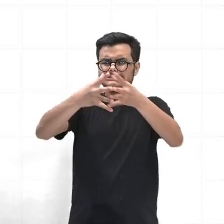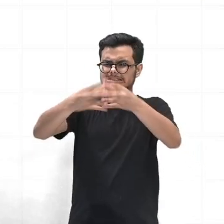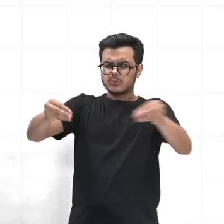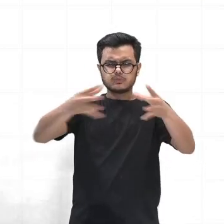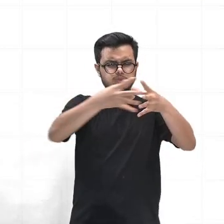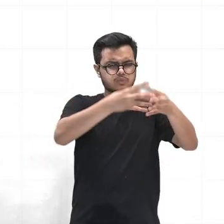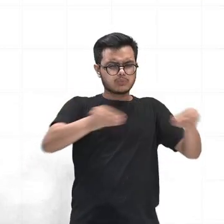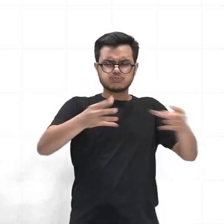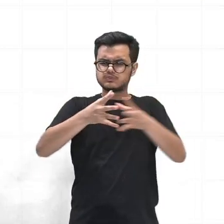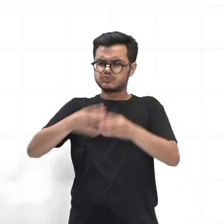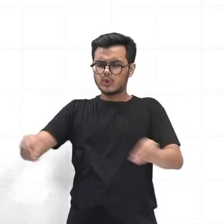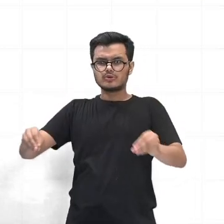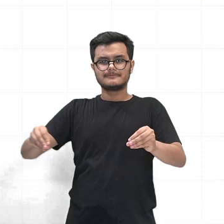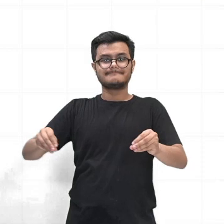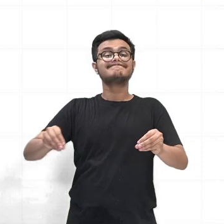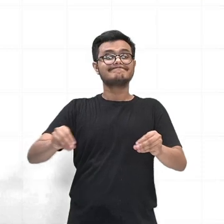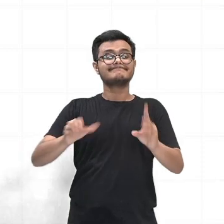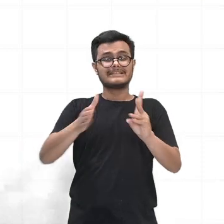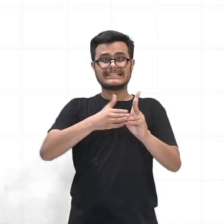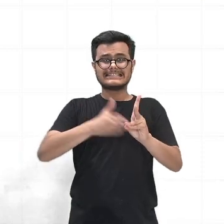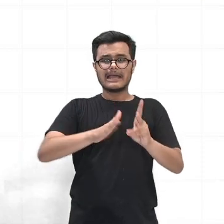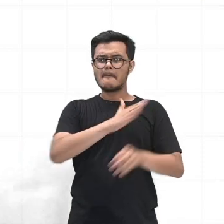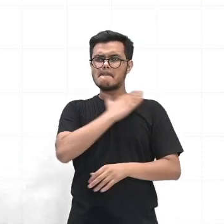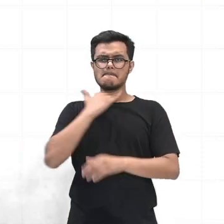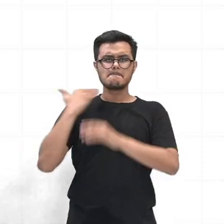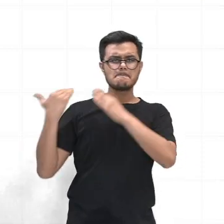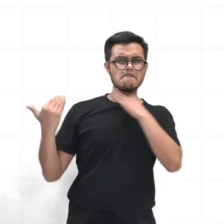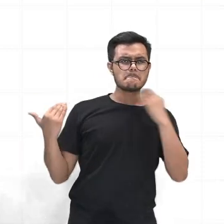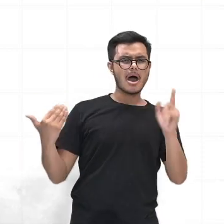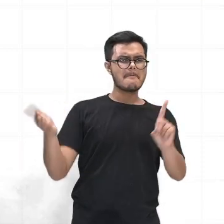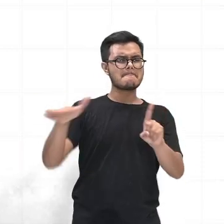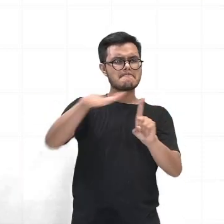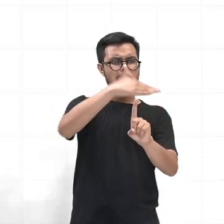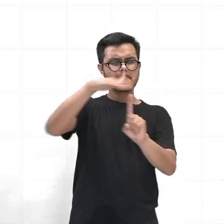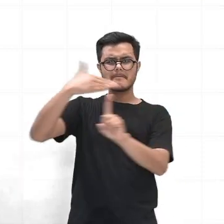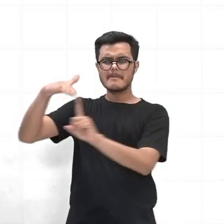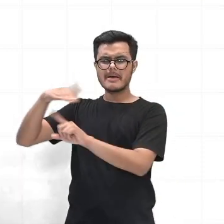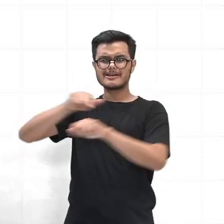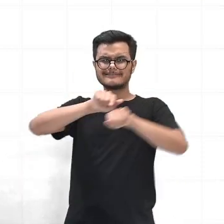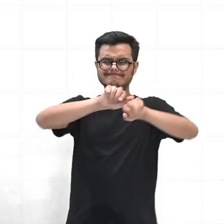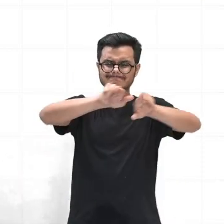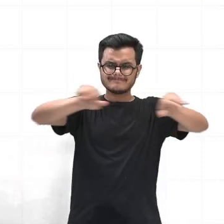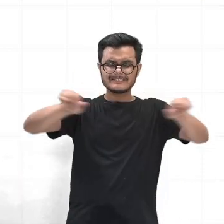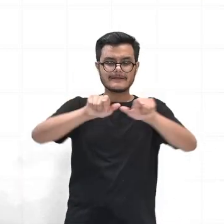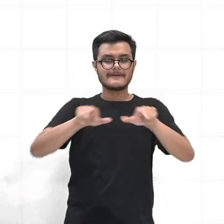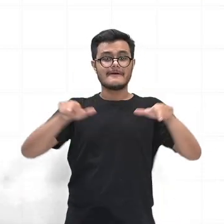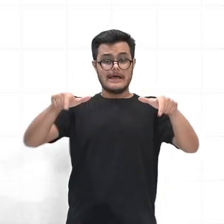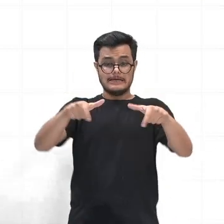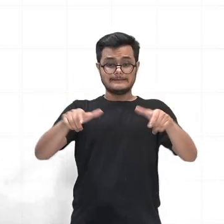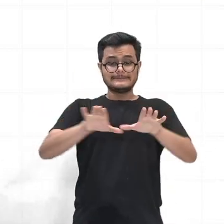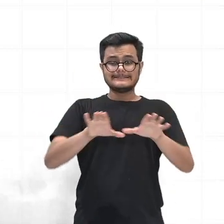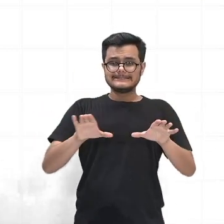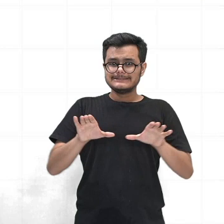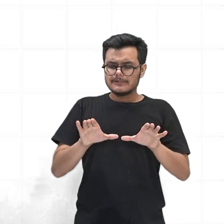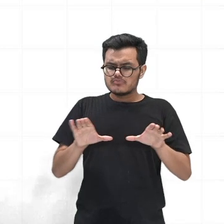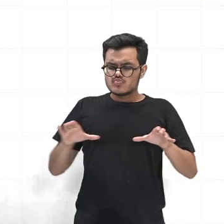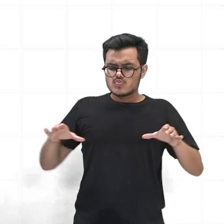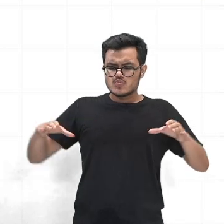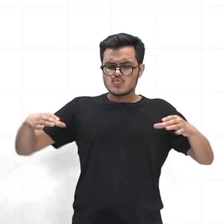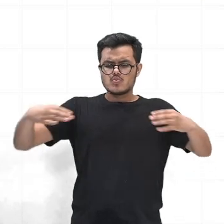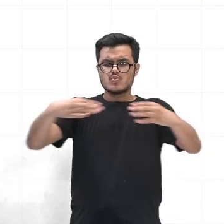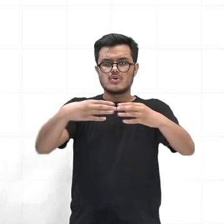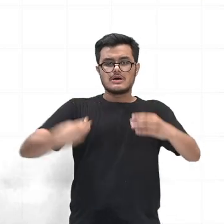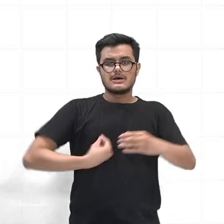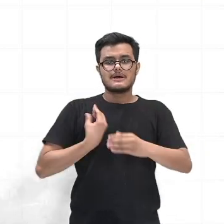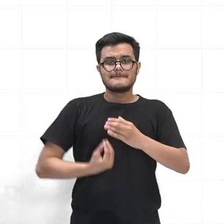aldeias indígenas e à morte de milhares de pessoas. E os cacicados complexos que sobreviveram